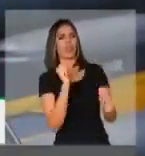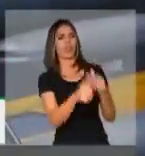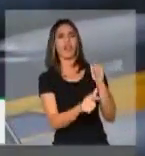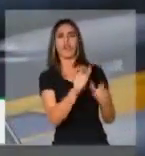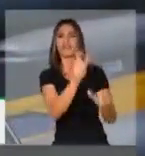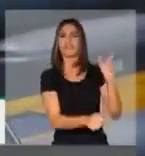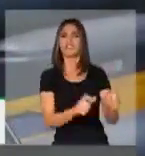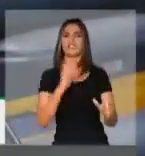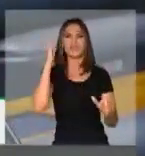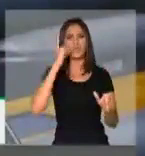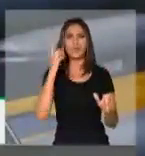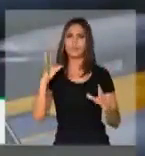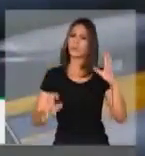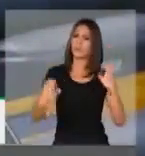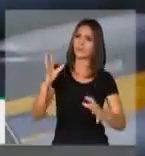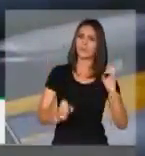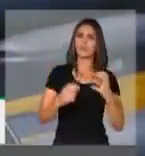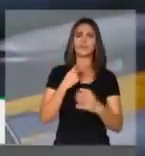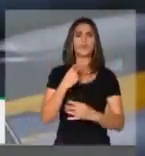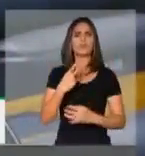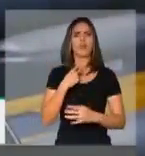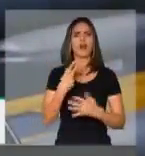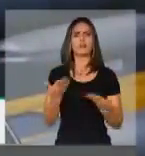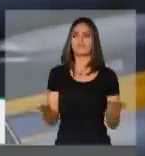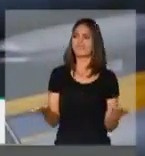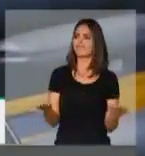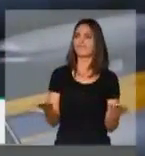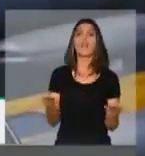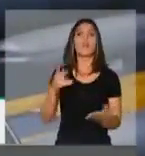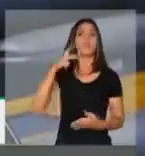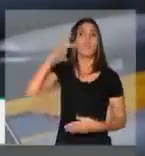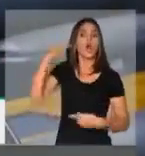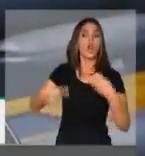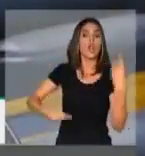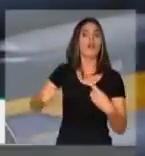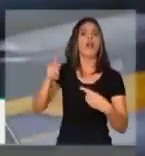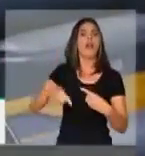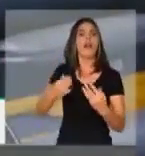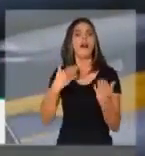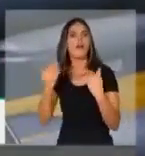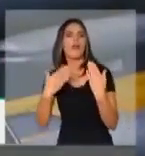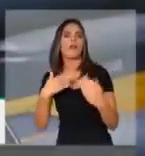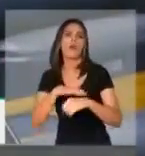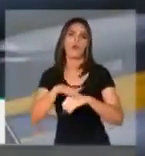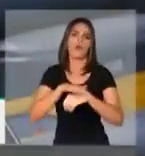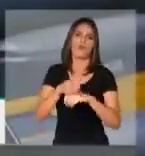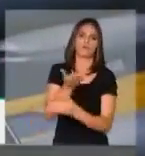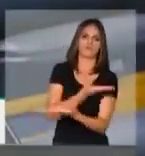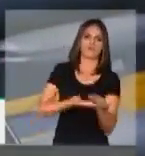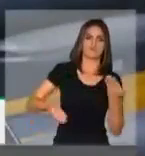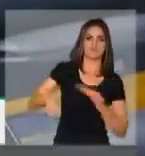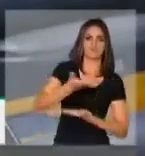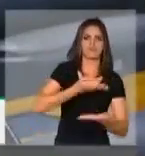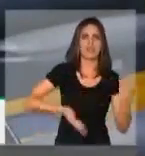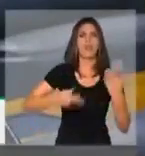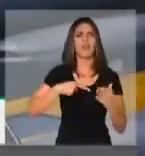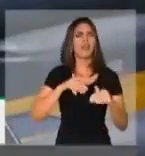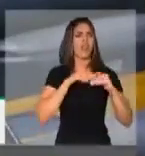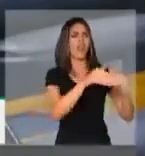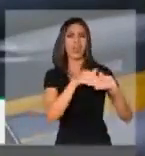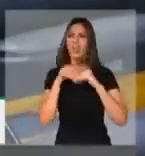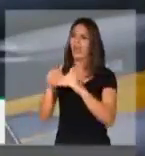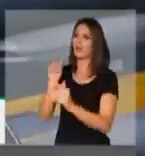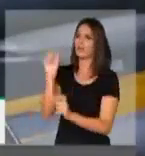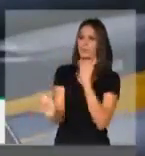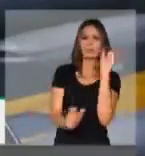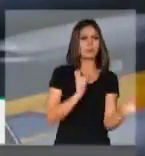não podemos mais viver esse clima. Política é conversa. Essa história que hoje nós estamos vendo, desses ataques que lamentavelmente não chegarão a